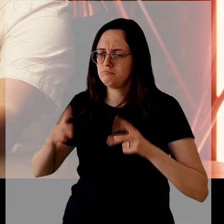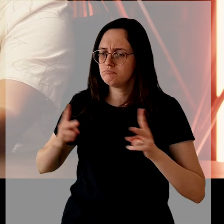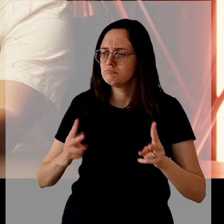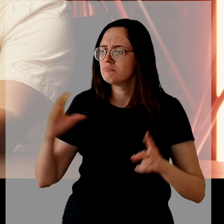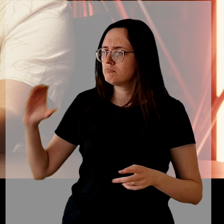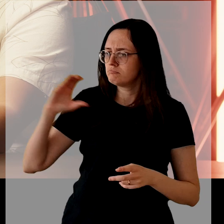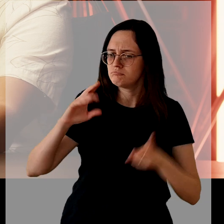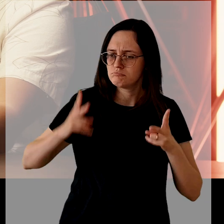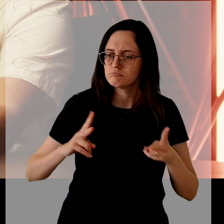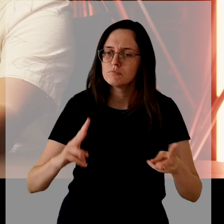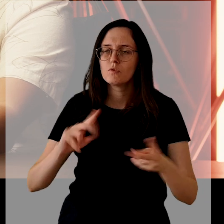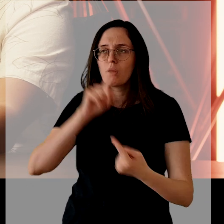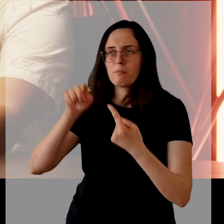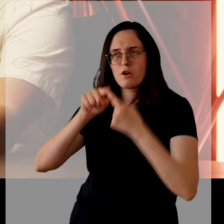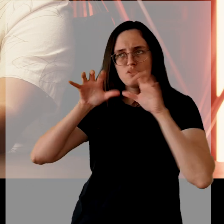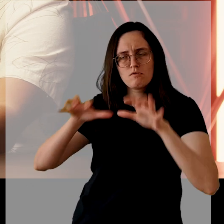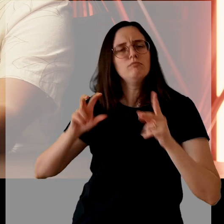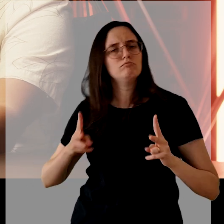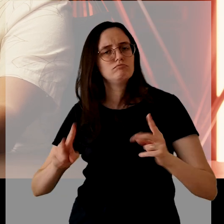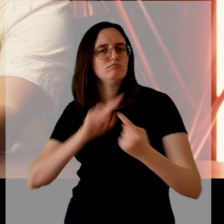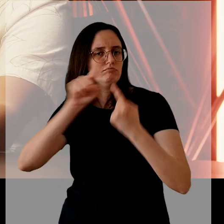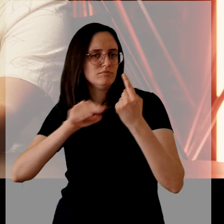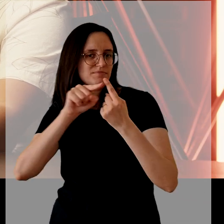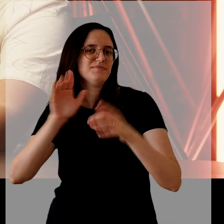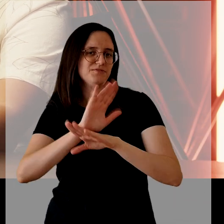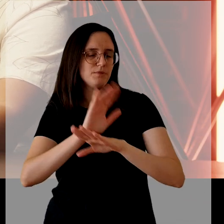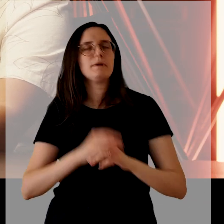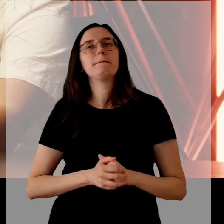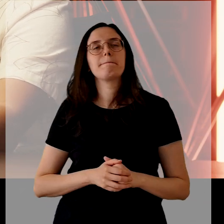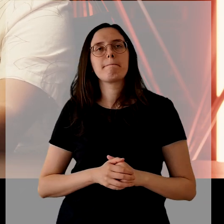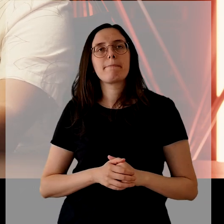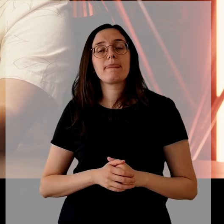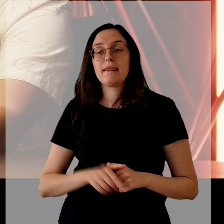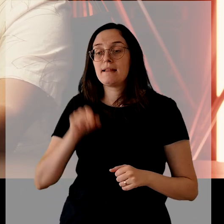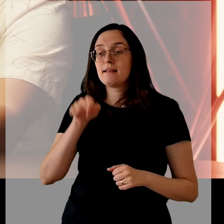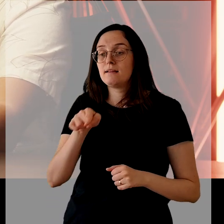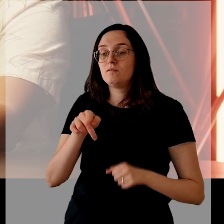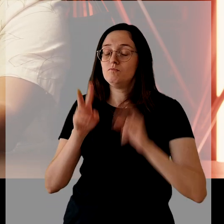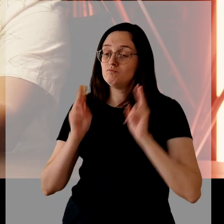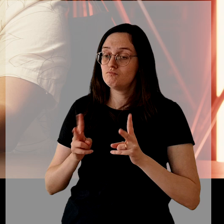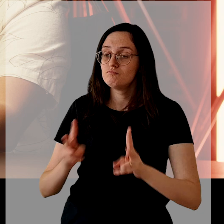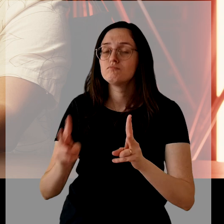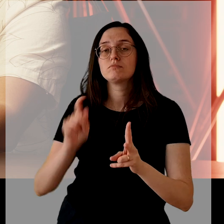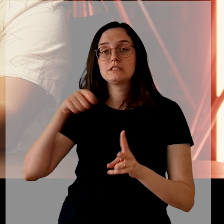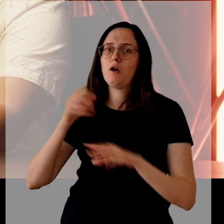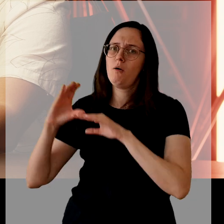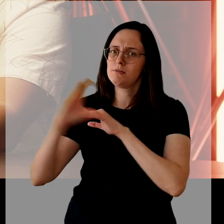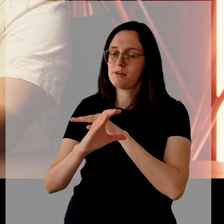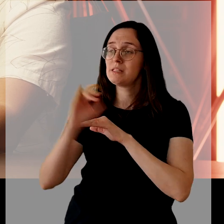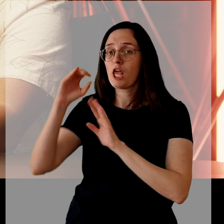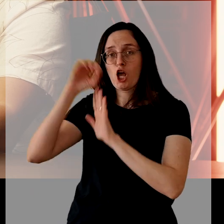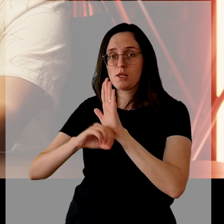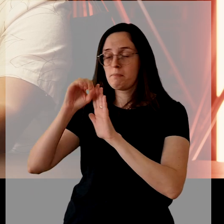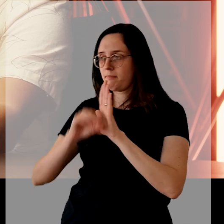como uma ideia de realização de um projeto de filme, que pare de pé em termos